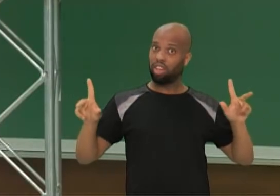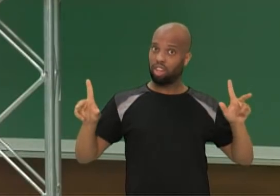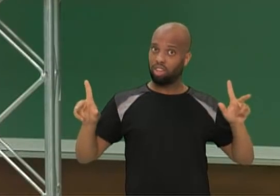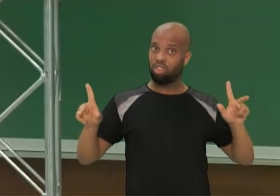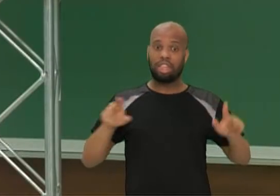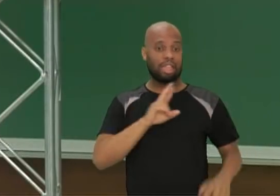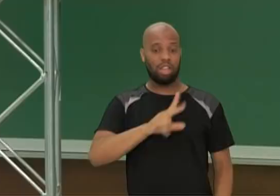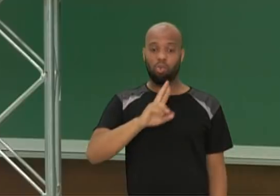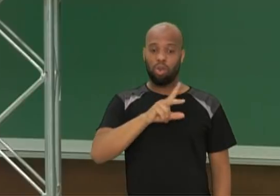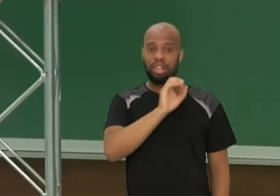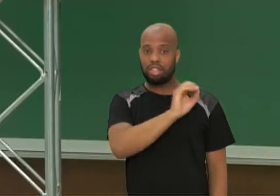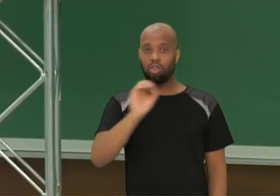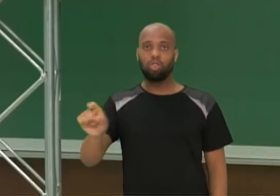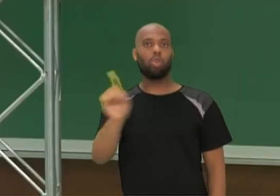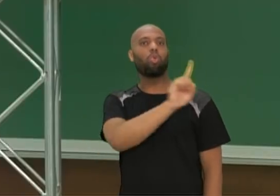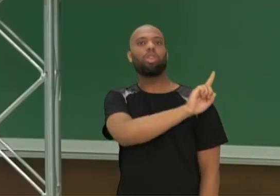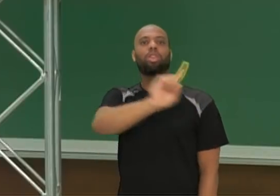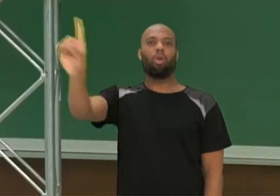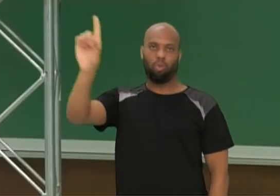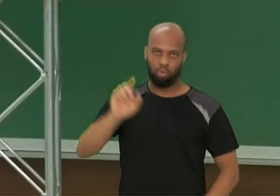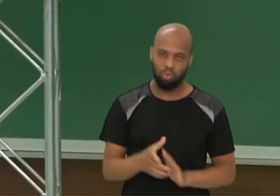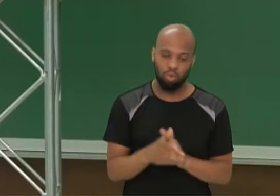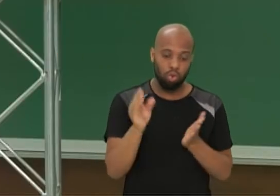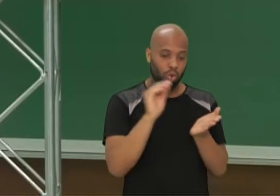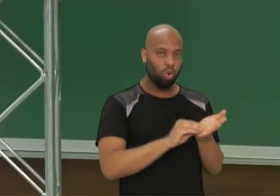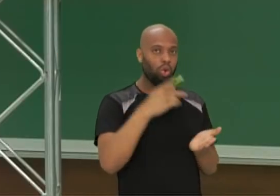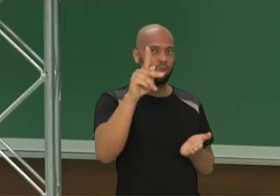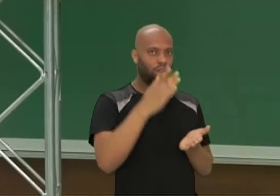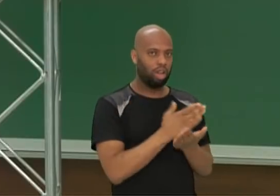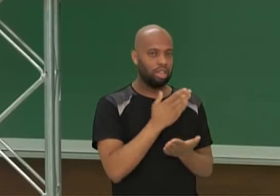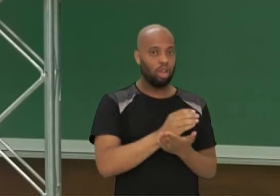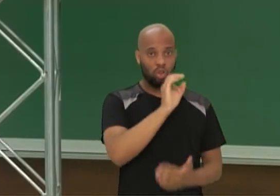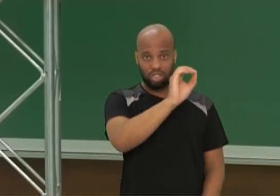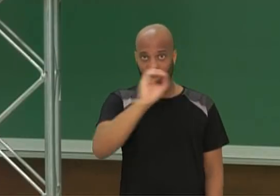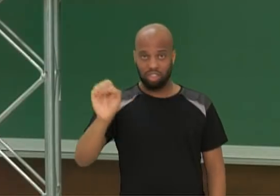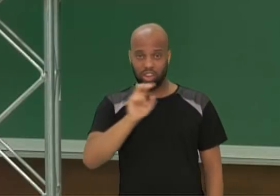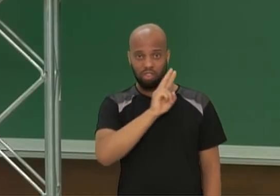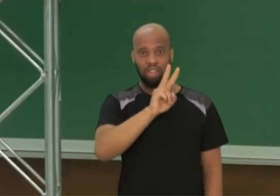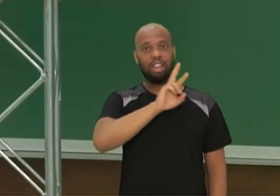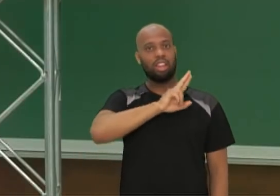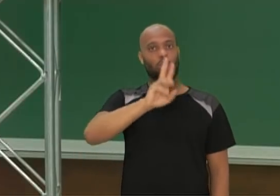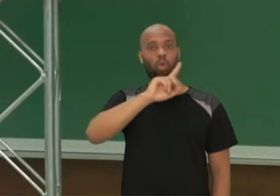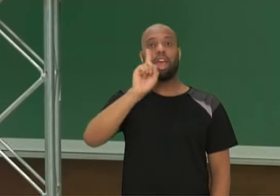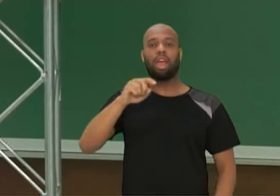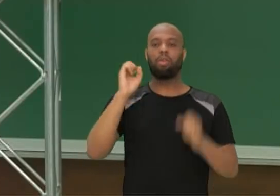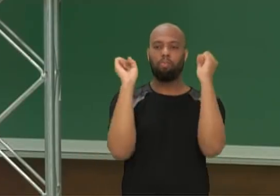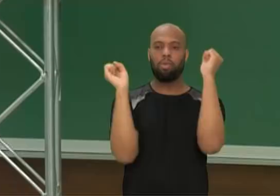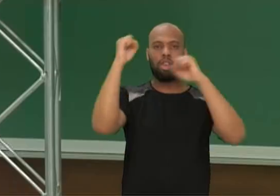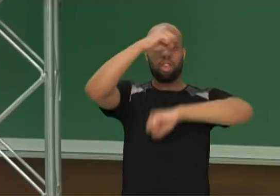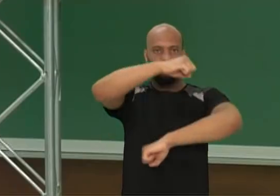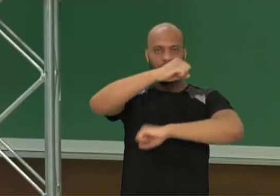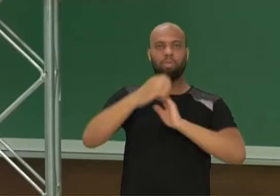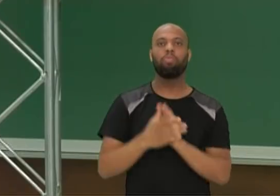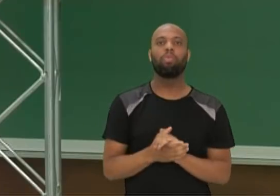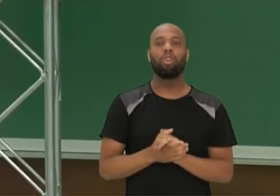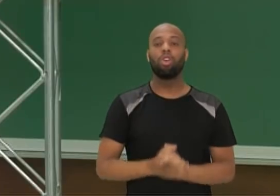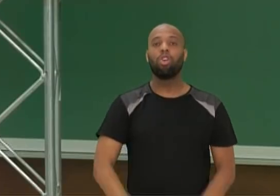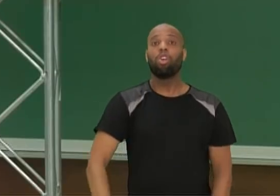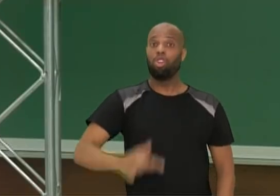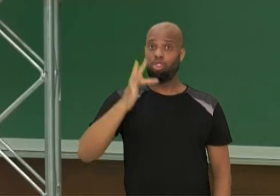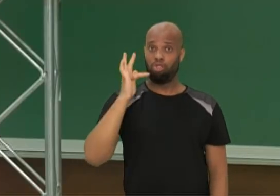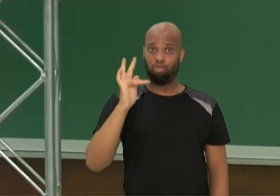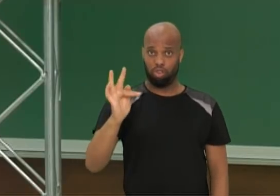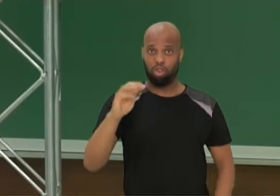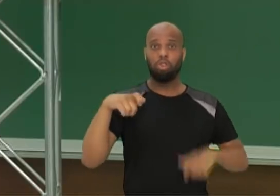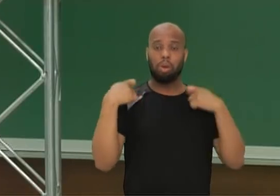0, 0. Anota isso lá no seu caderno, não é 0, 0, tá? Ele está paralelo. O foco, eu tenho